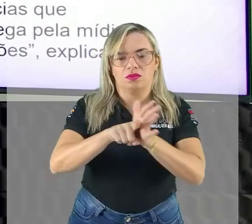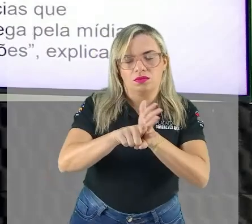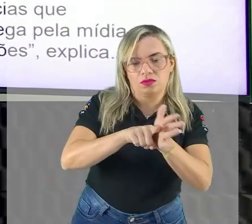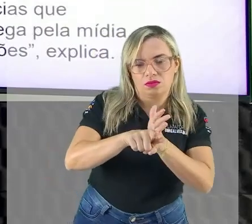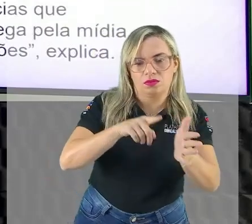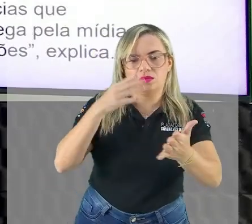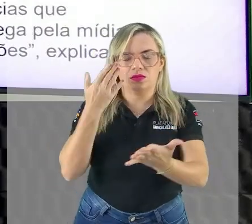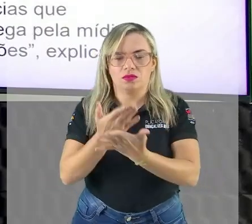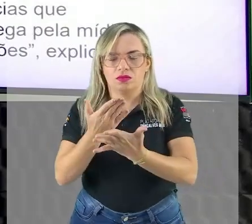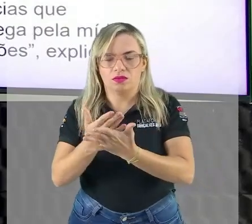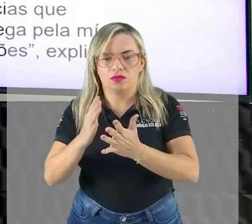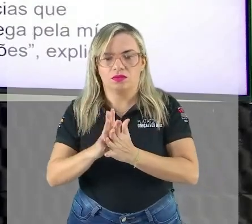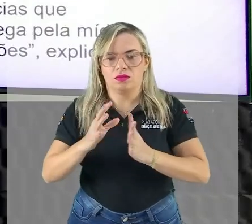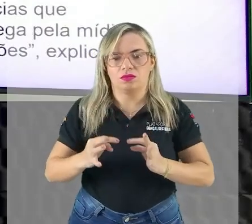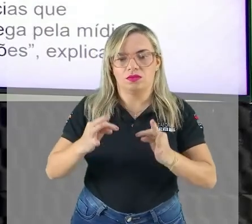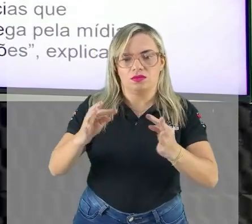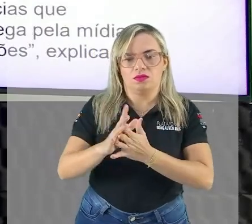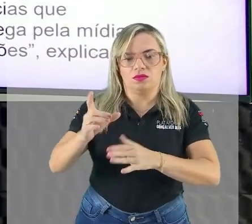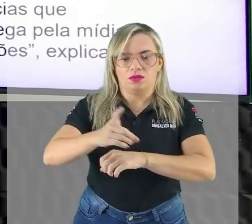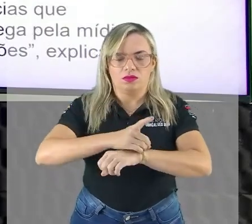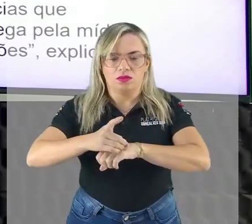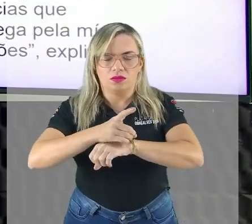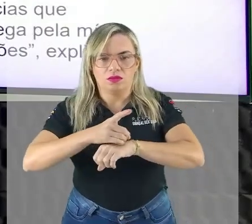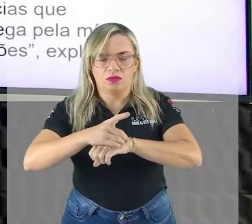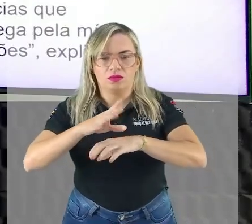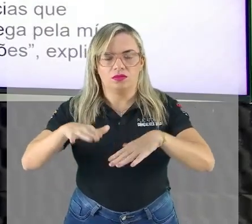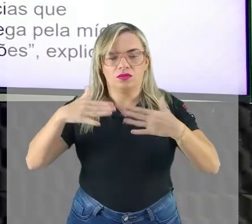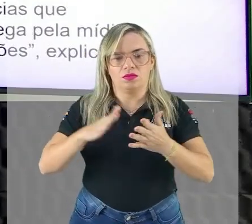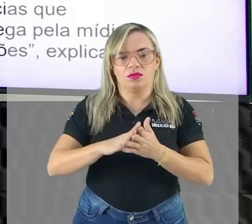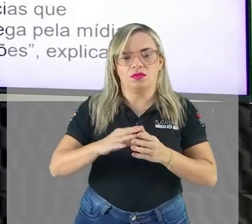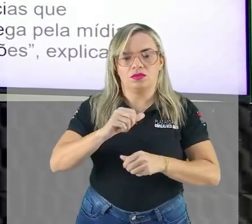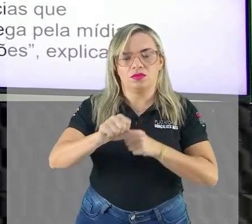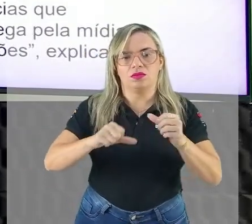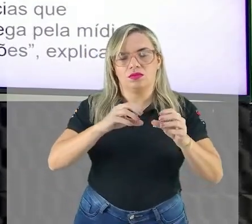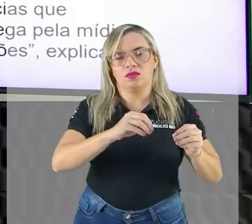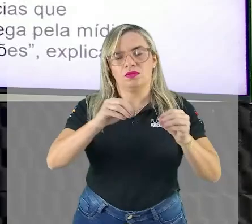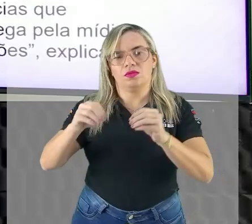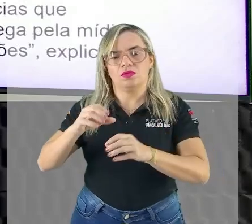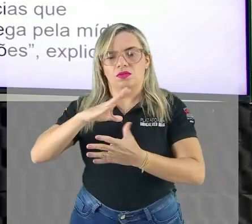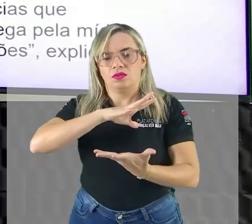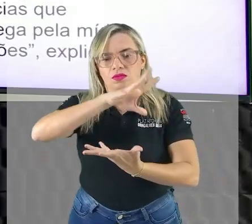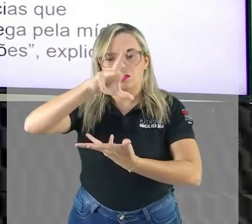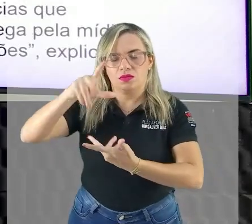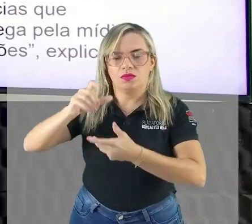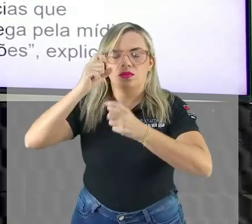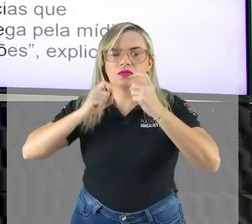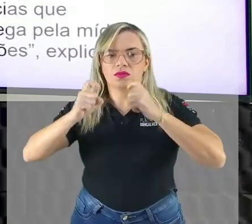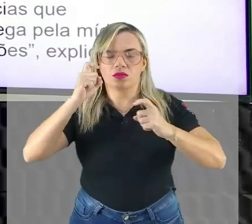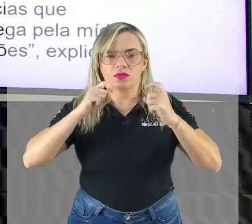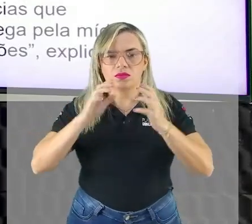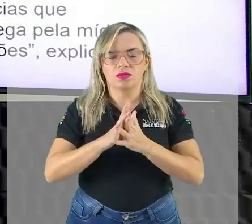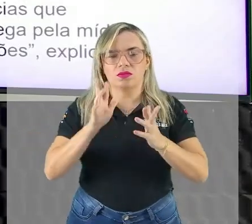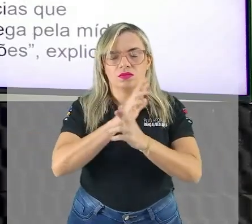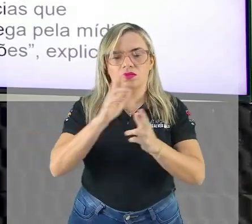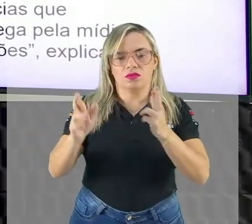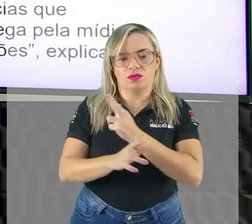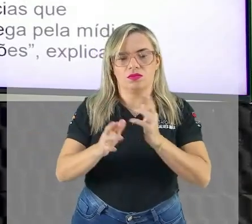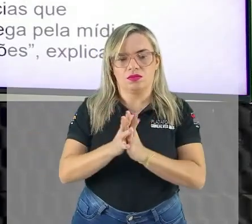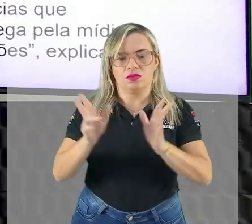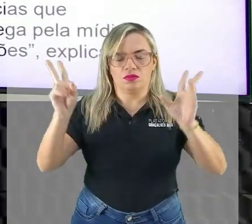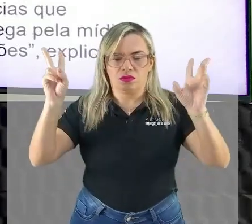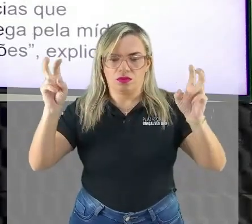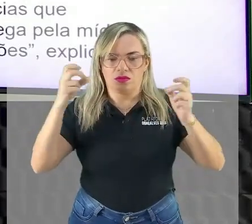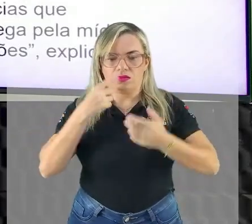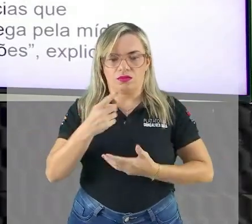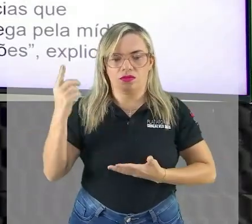né, estudiosos, que já têm pesquisas, que já têm preocupação referente a essa temática.